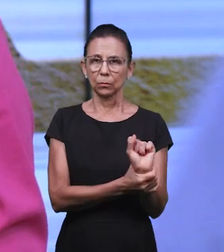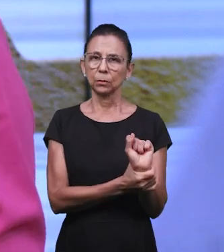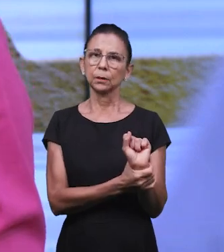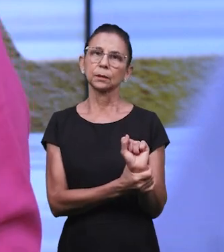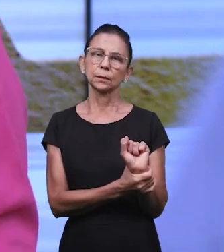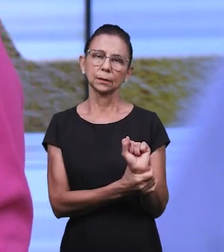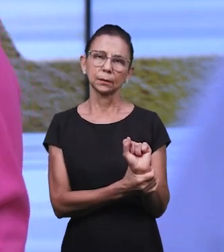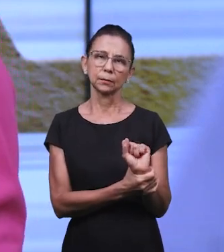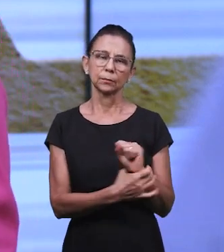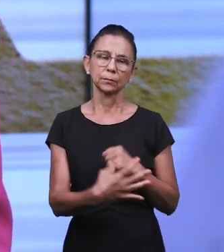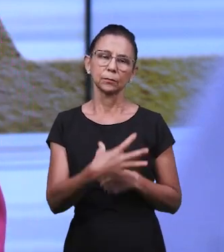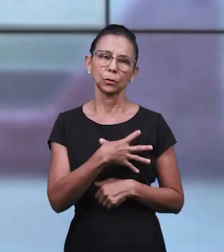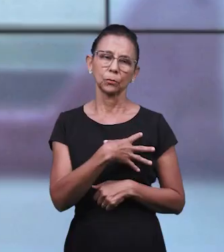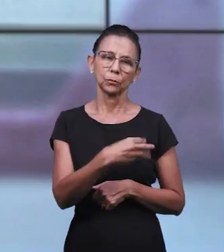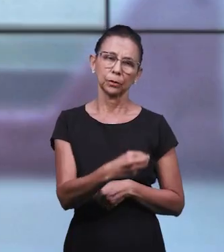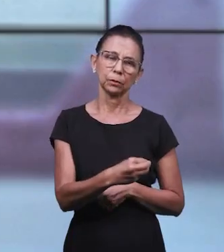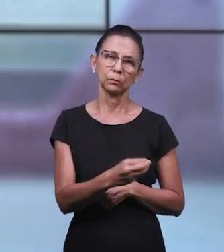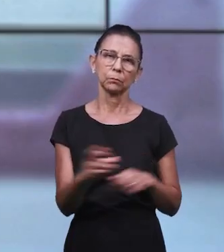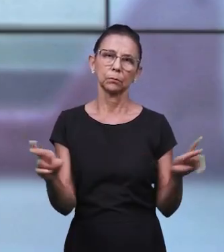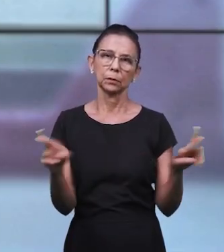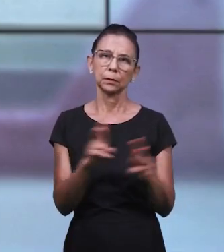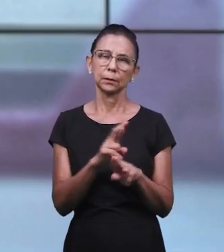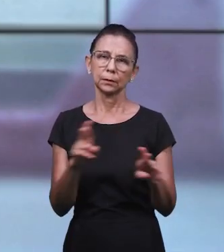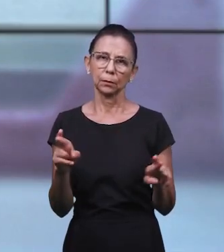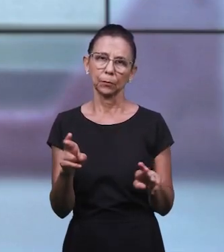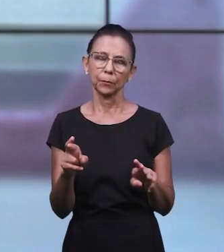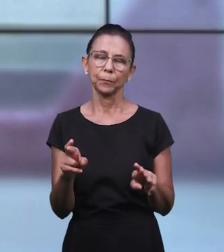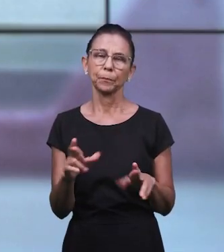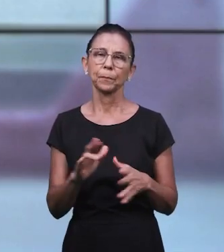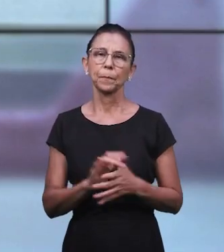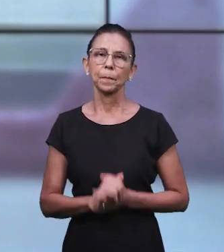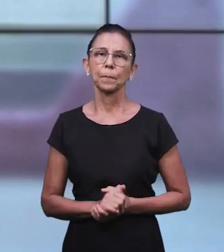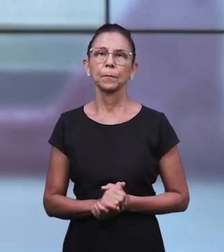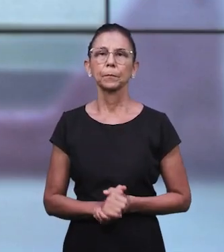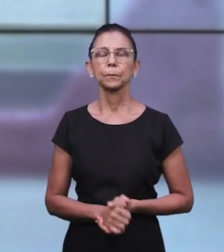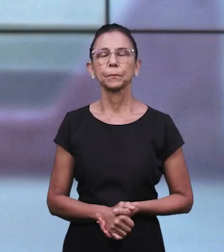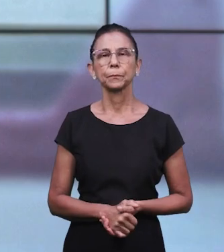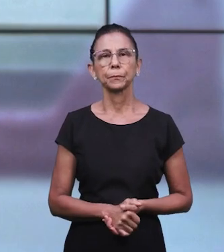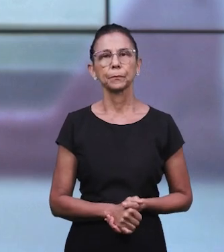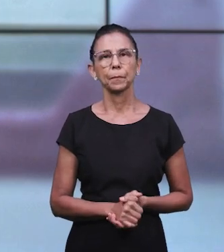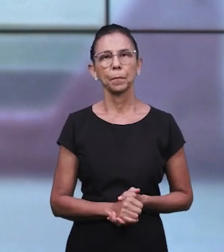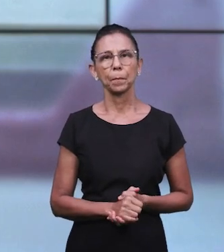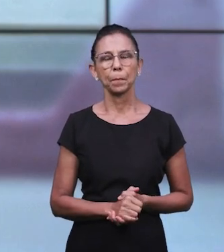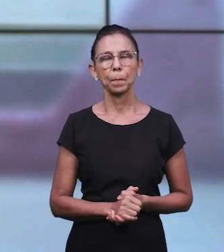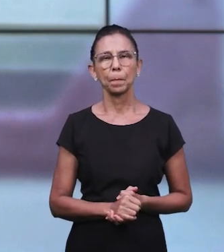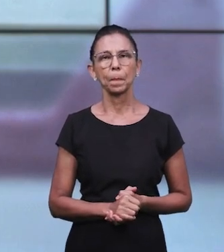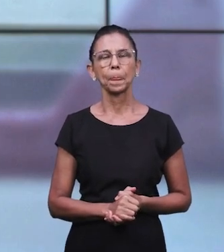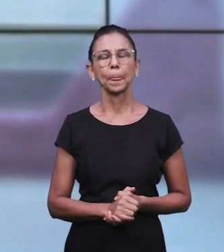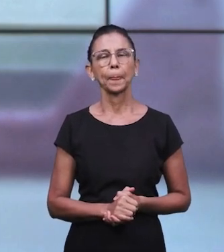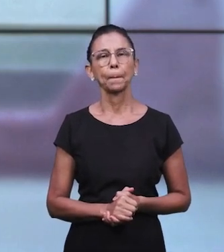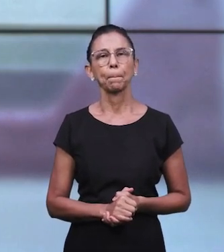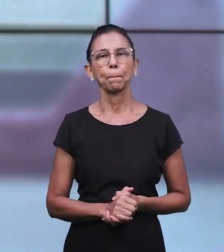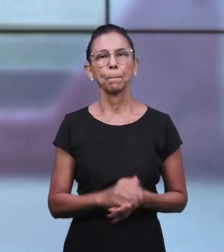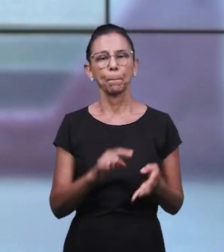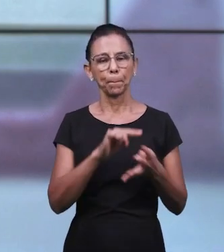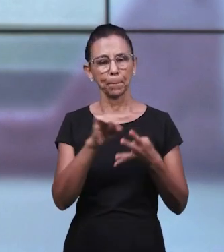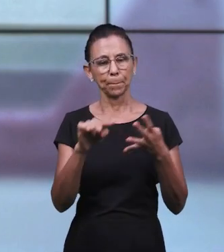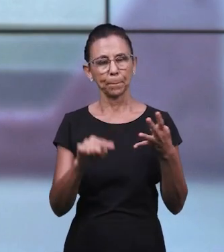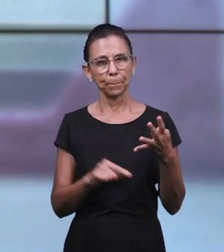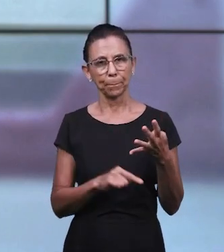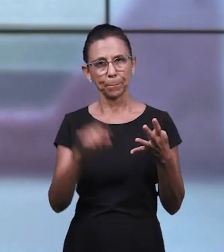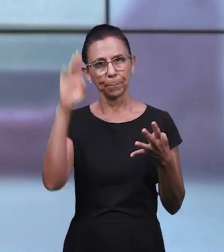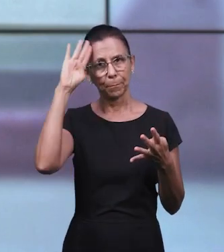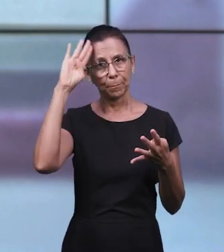existir entre pais e filhos. Nesse sentido, lembre-se de 4 aspectos fundamentais na educação dos nossos filhos.